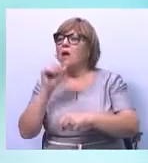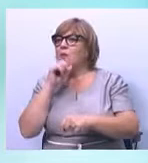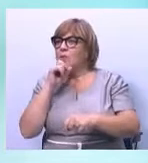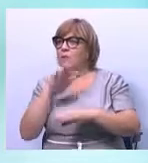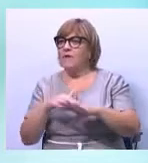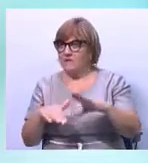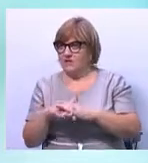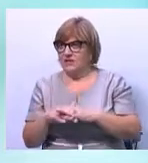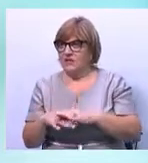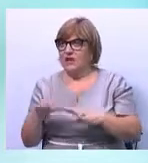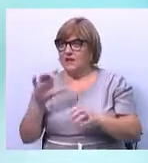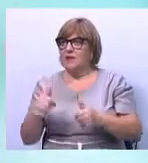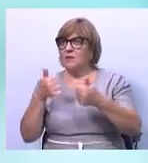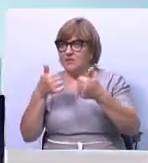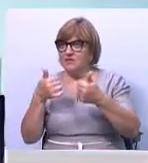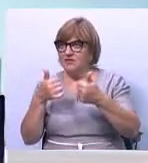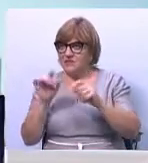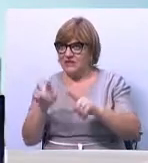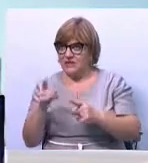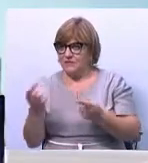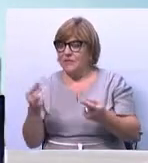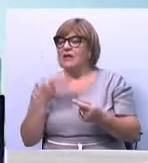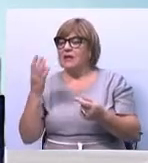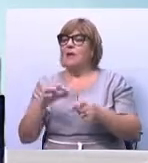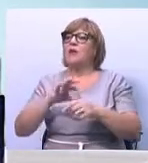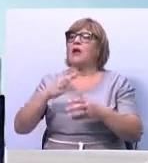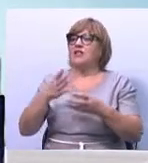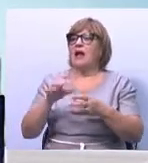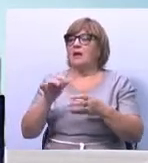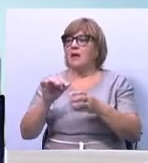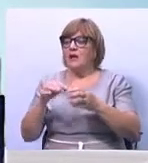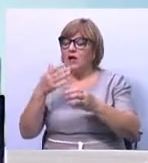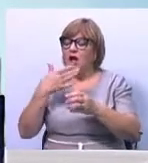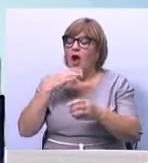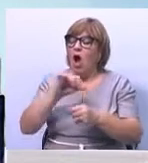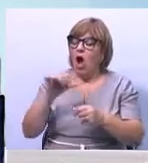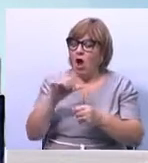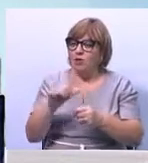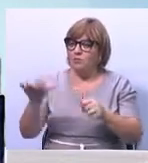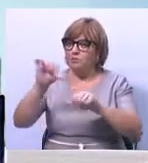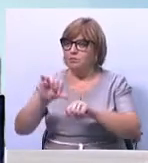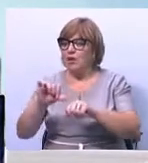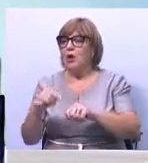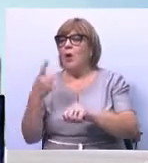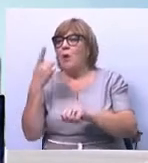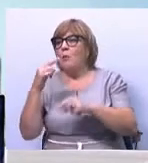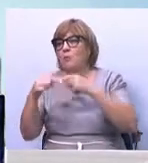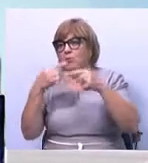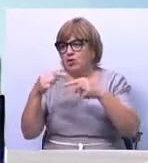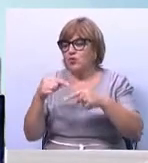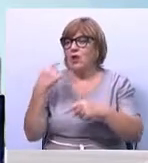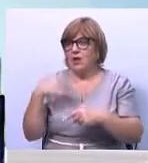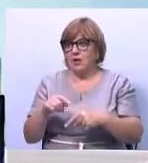falar de benefícios. Exatamente, já estamos a diluir o óleo essencial, portanto já estamos a reduzir esta concentração que, quando muito elevada, pode